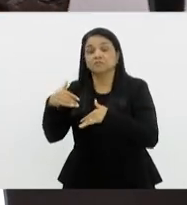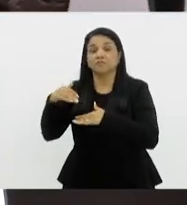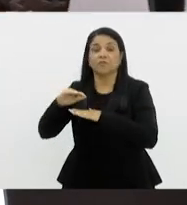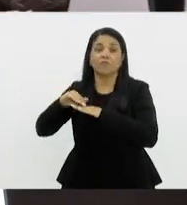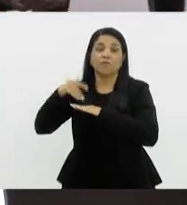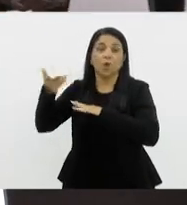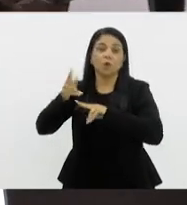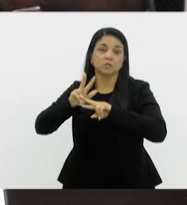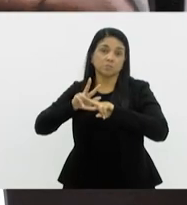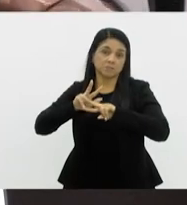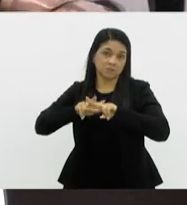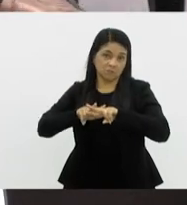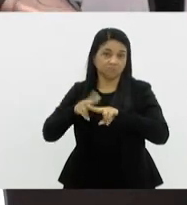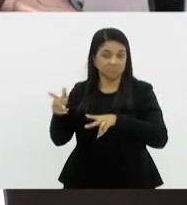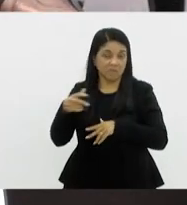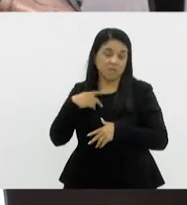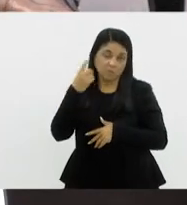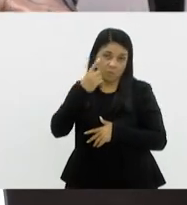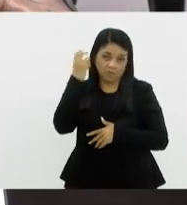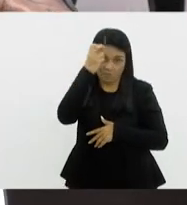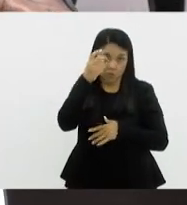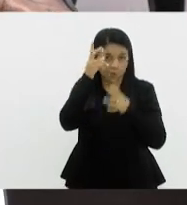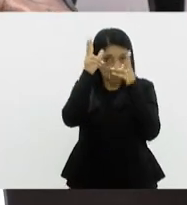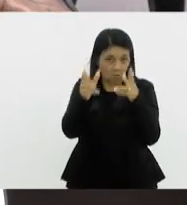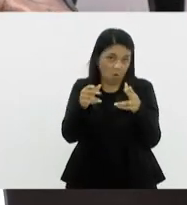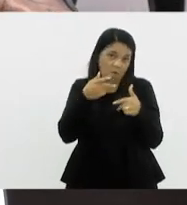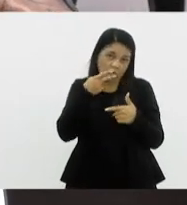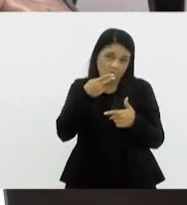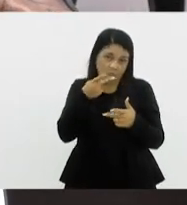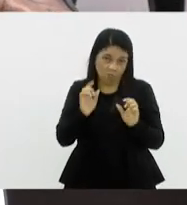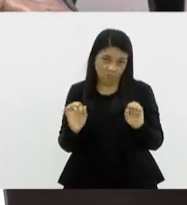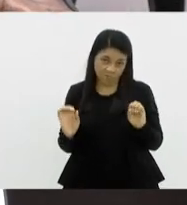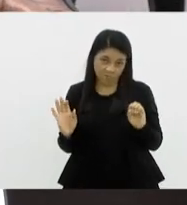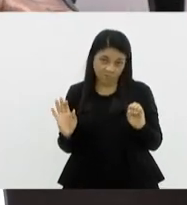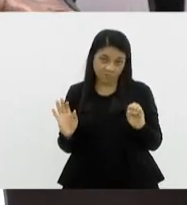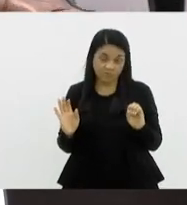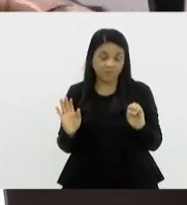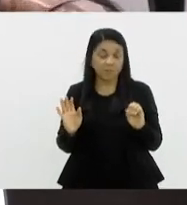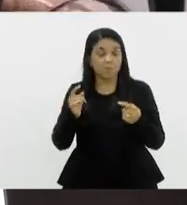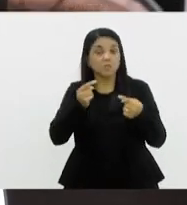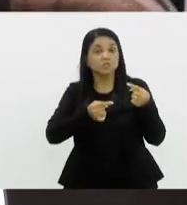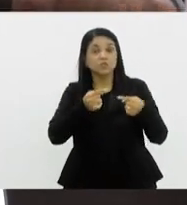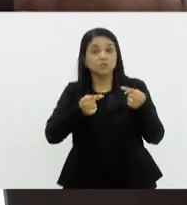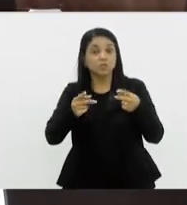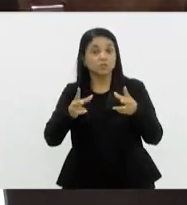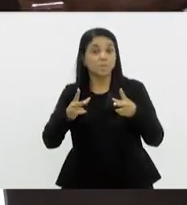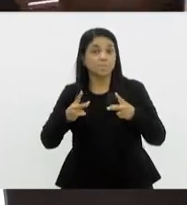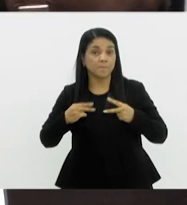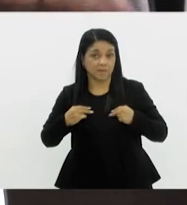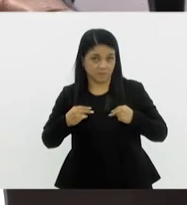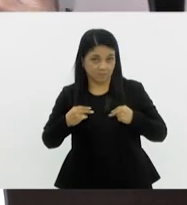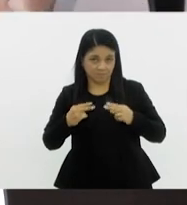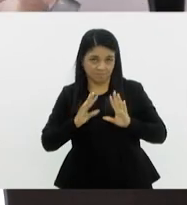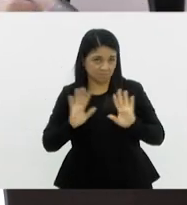inclusive, levantou essa questão. Então, a gente está fazendo a discussão de mérito.